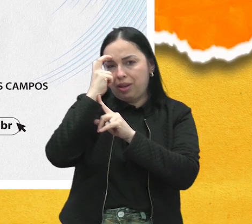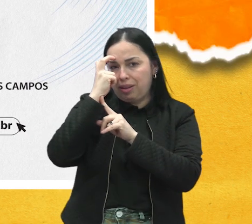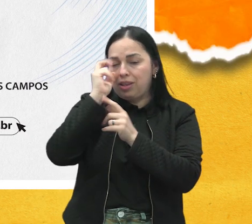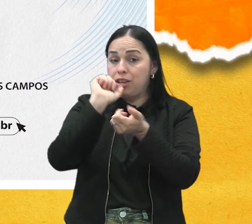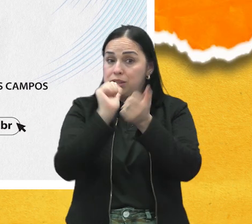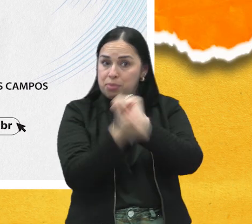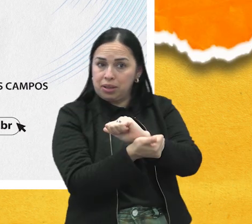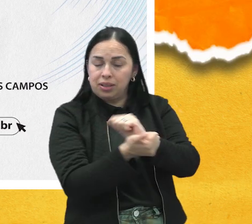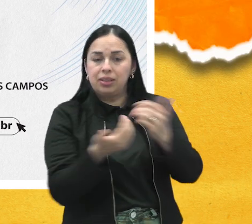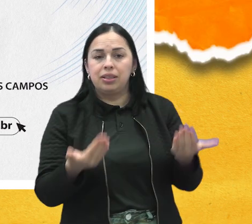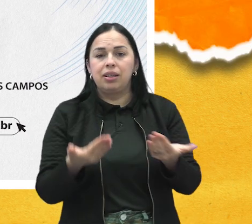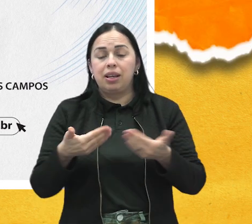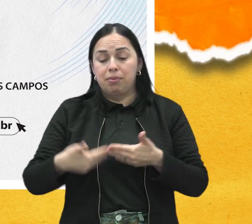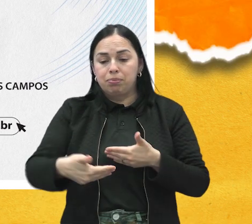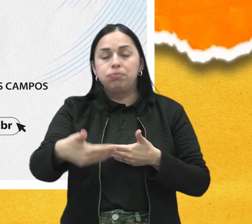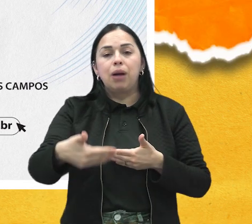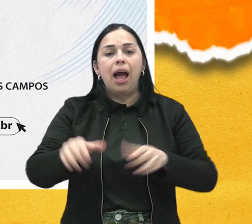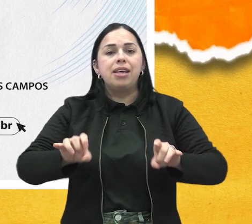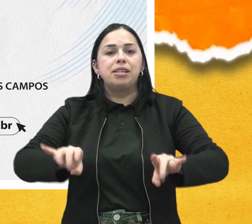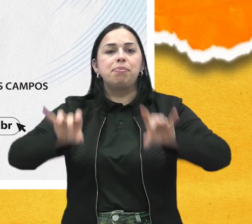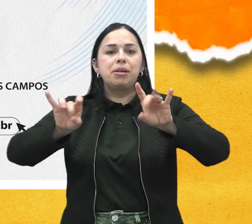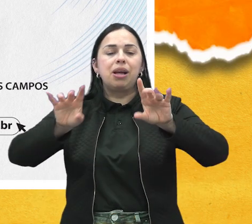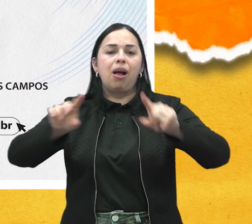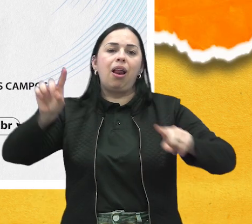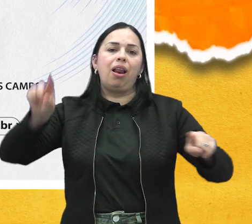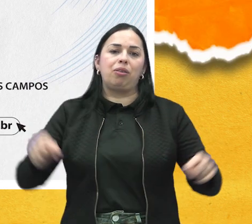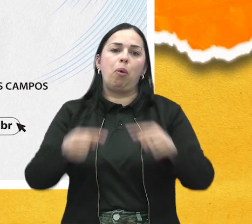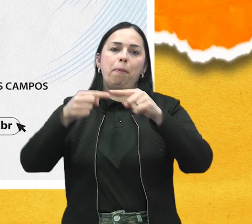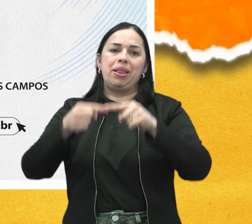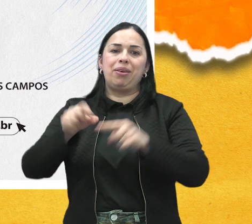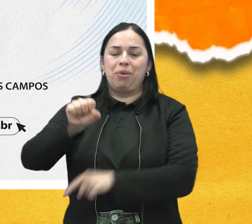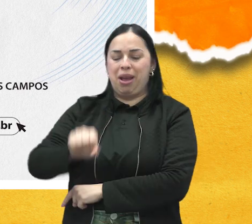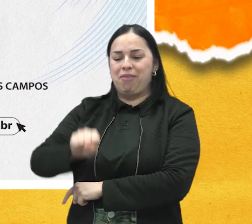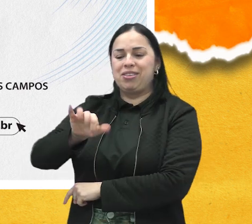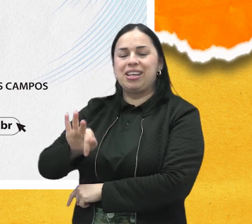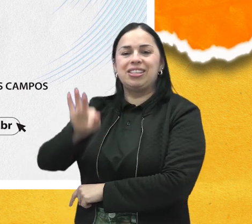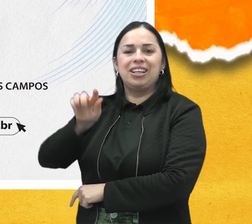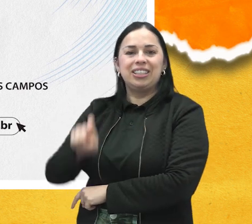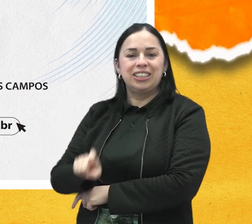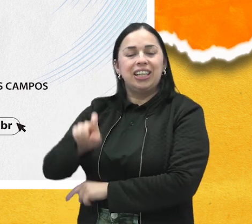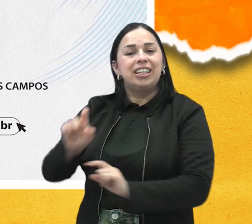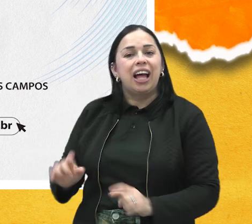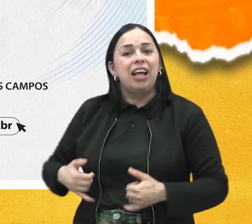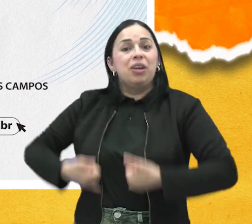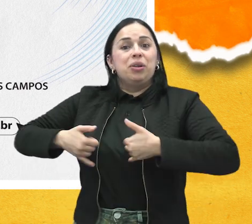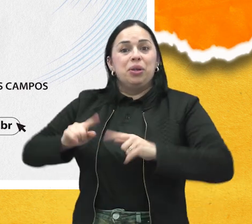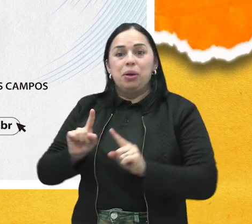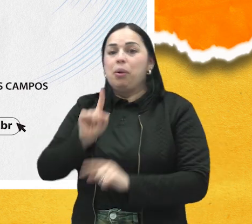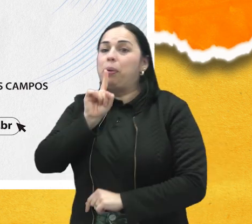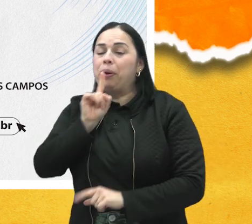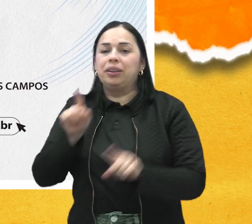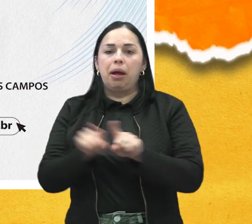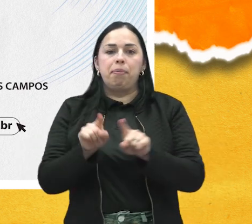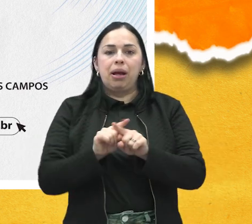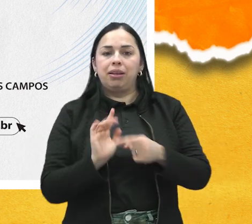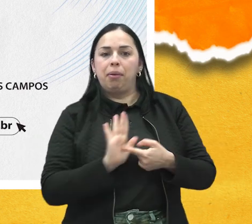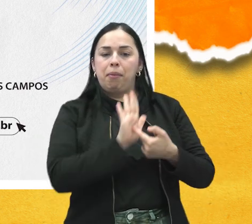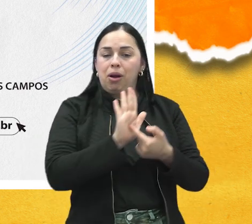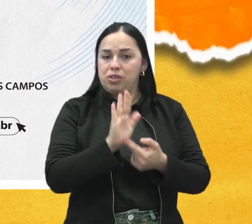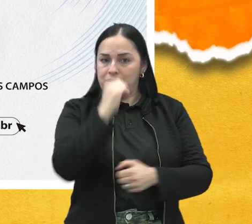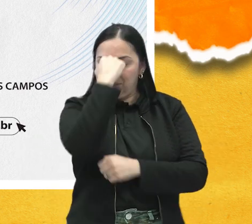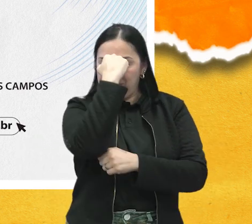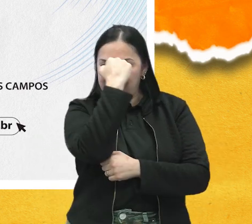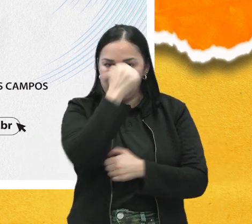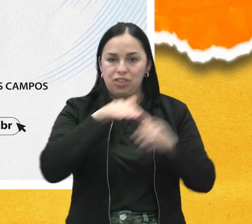e desportivas. Esta próxima edição é especial de aniversário de São Francisco Xavier. Dentre as atrações, a dupla sertaneja Lucas e